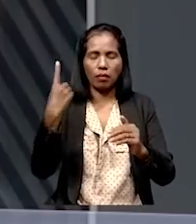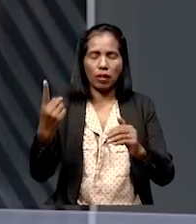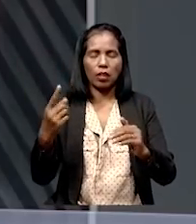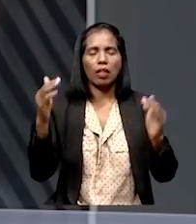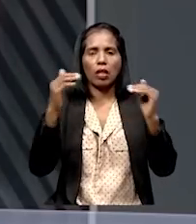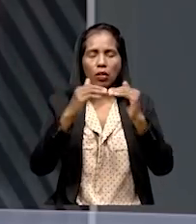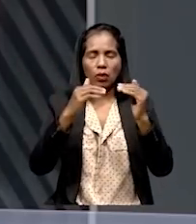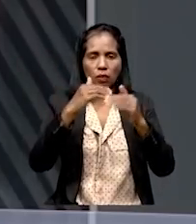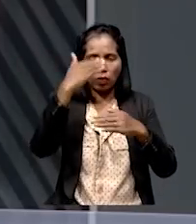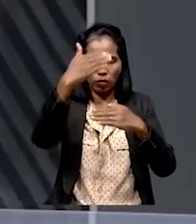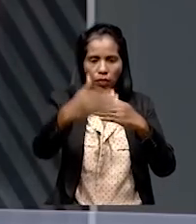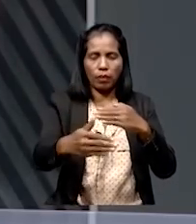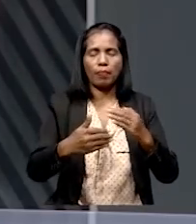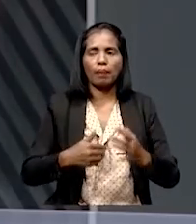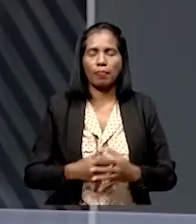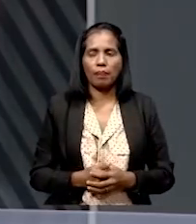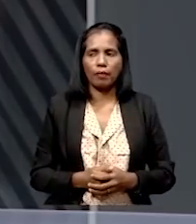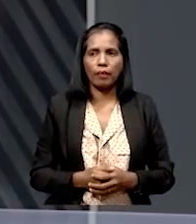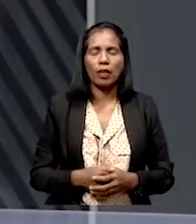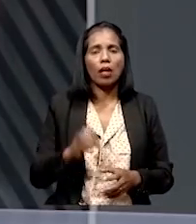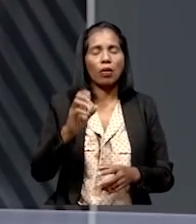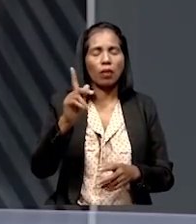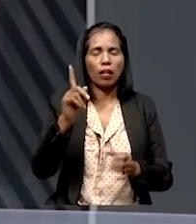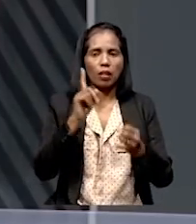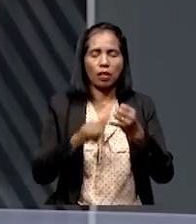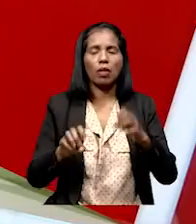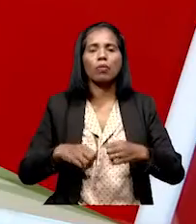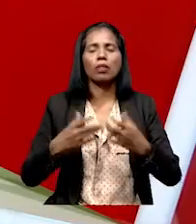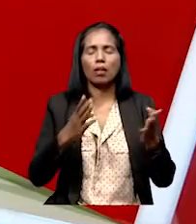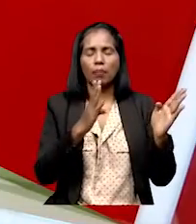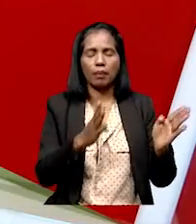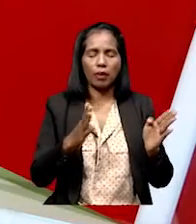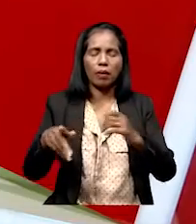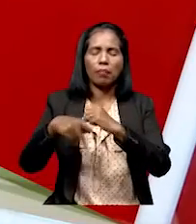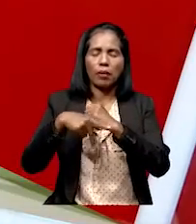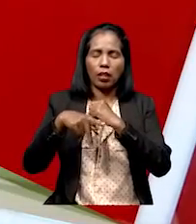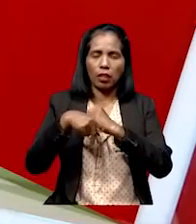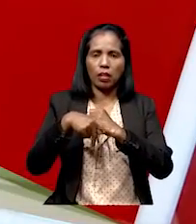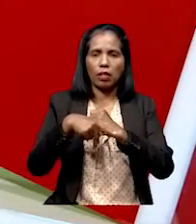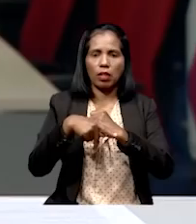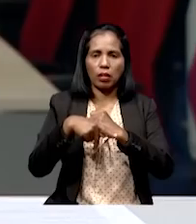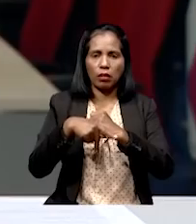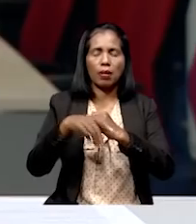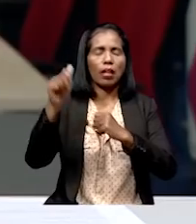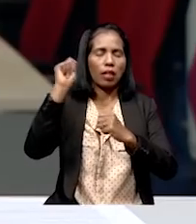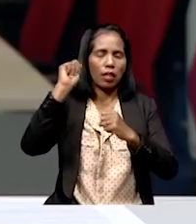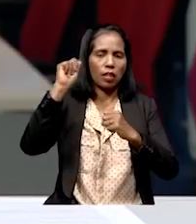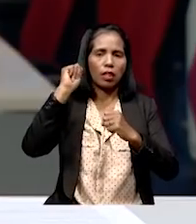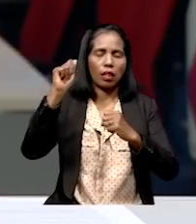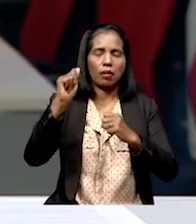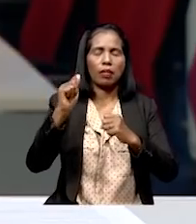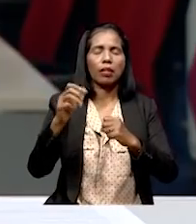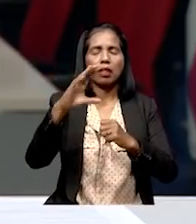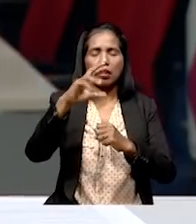mais. E como é que tem preparação do Partido União para o candidato do